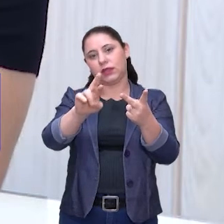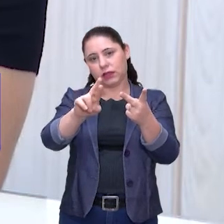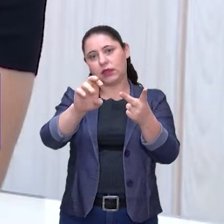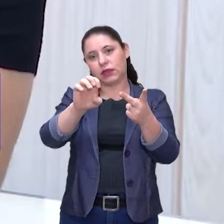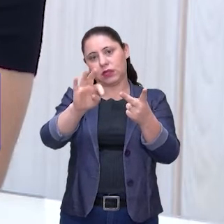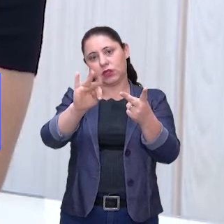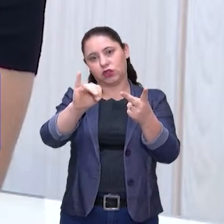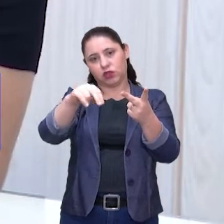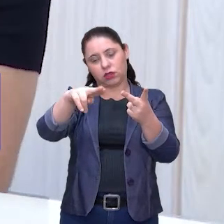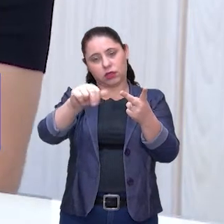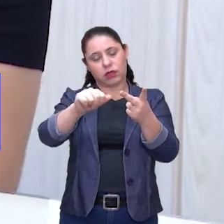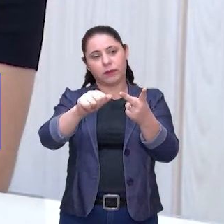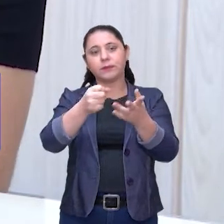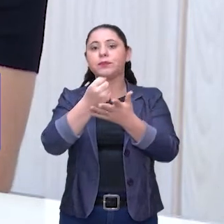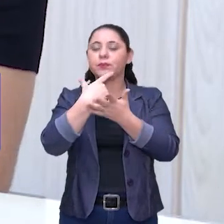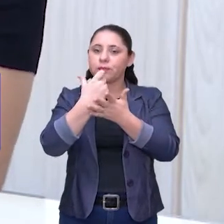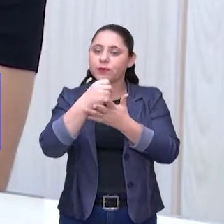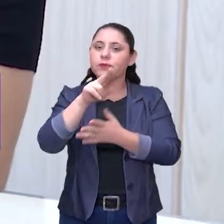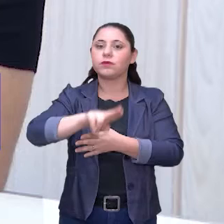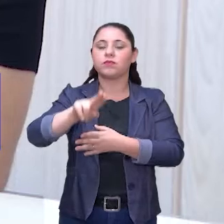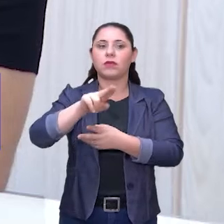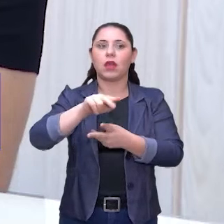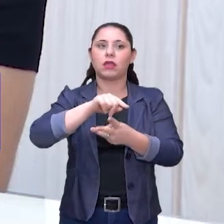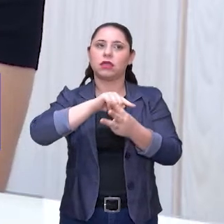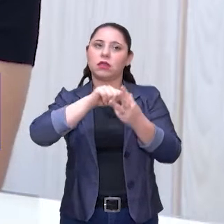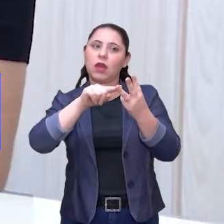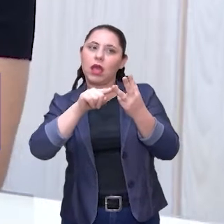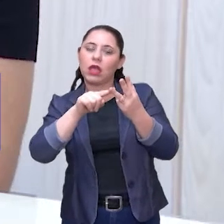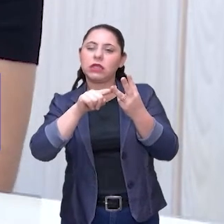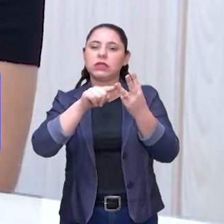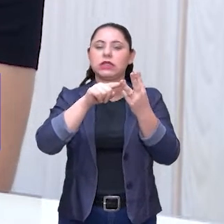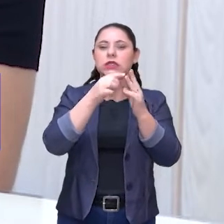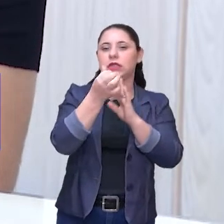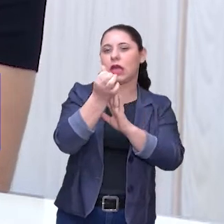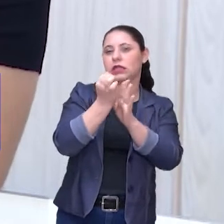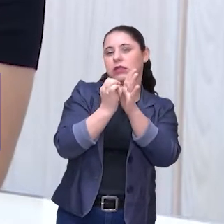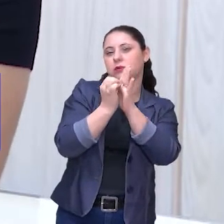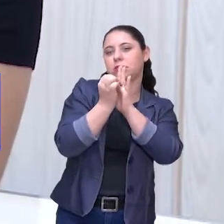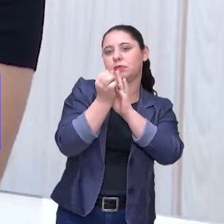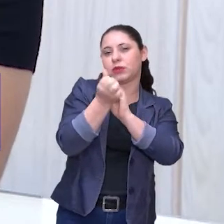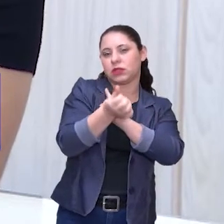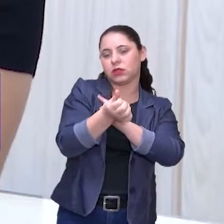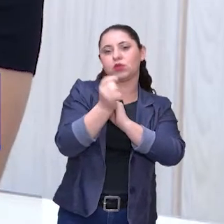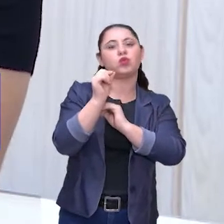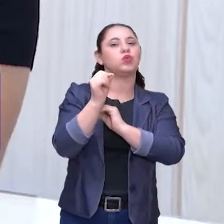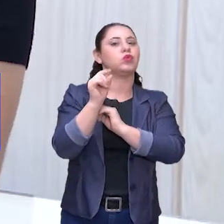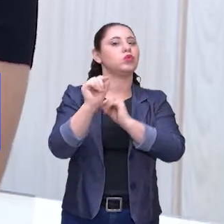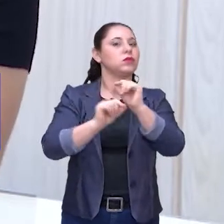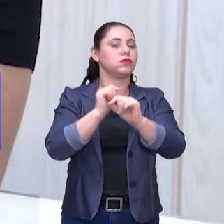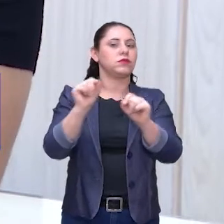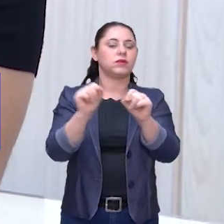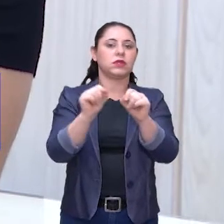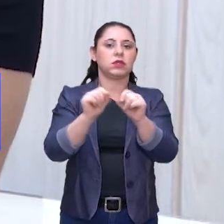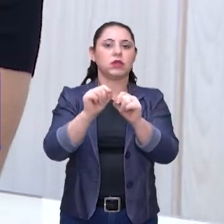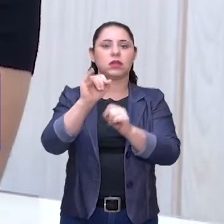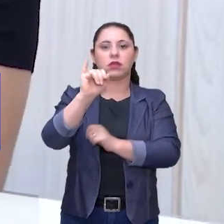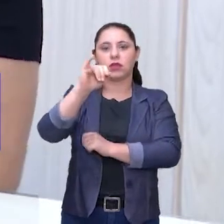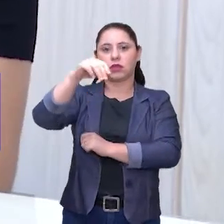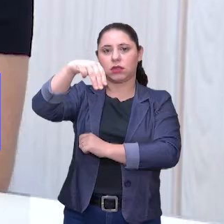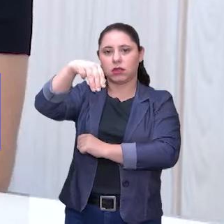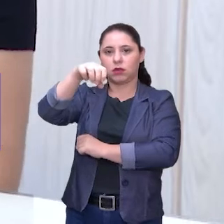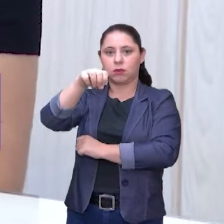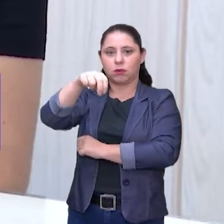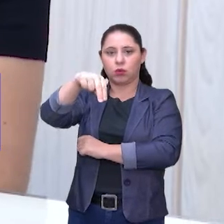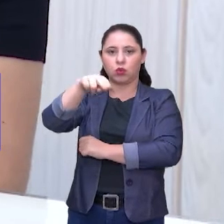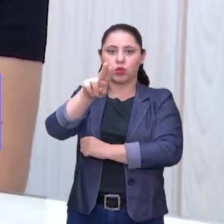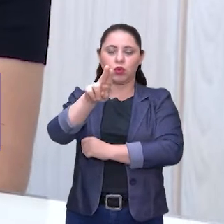a citretina, né, que a gente tenta utilizar, e se não responder, né, depois de 3 a 6 meses com essas medicações,